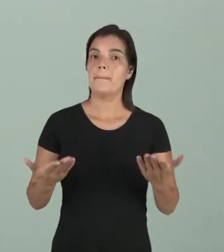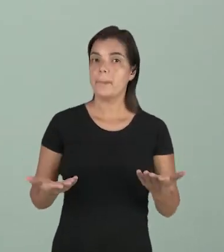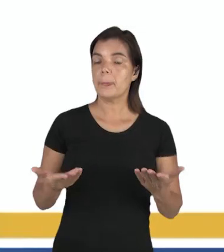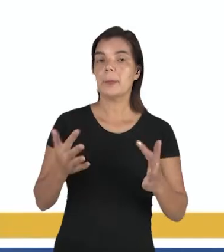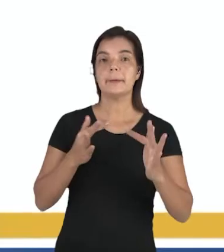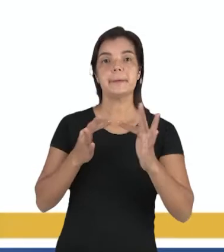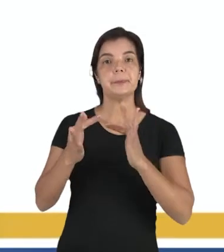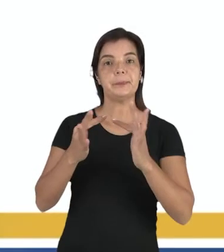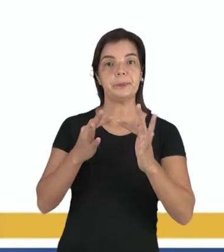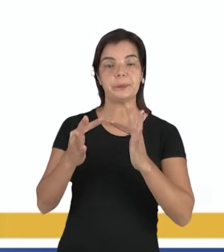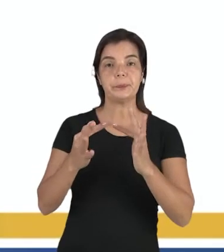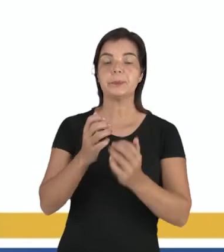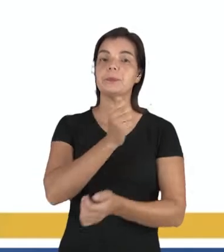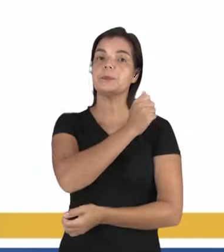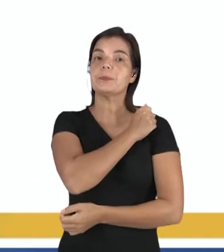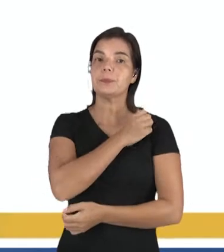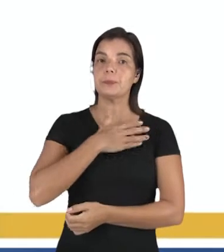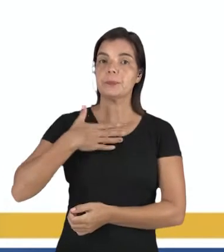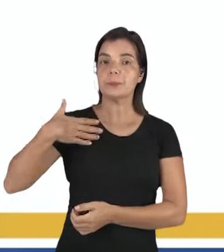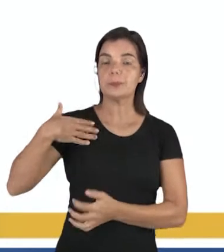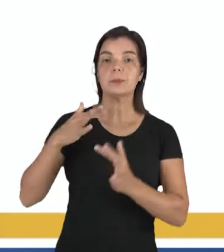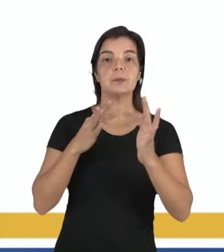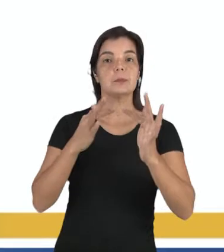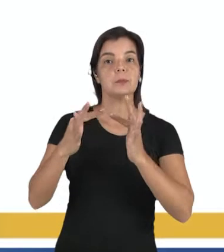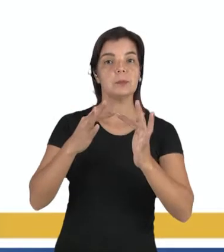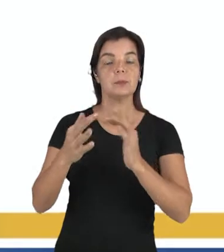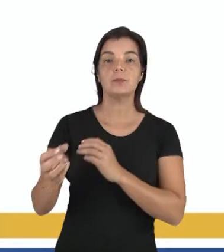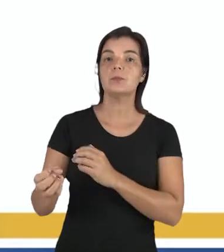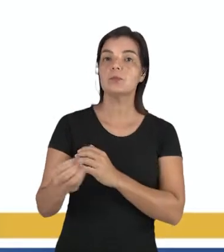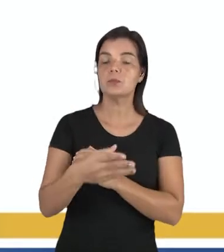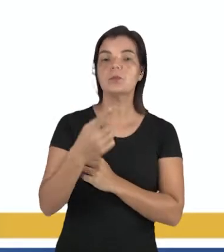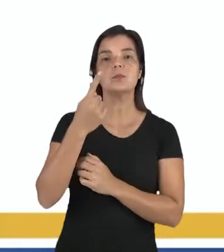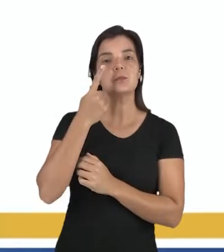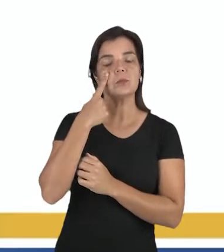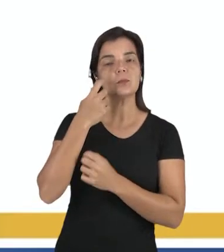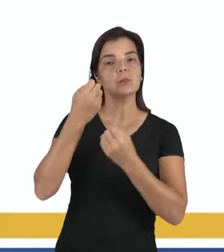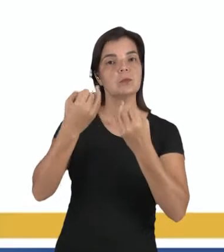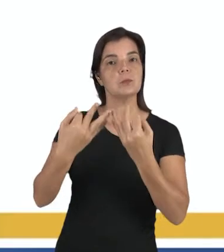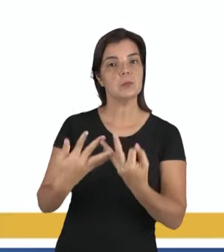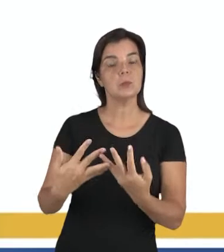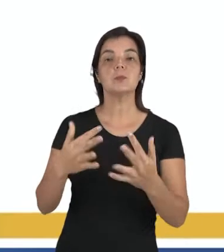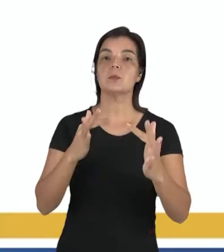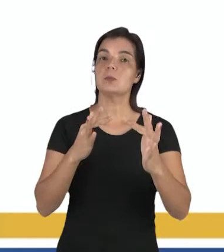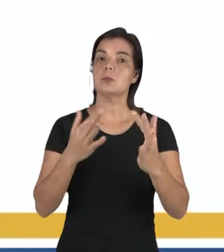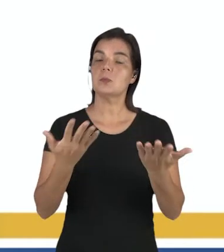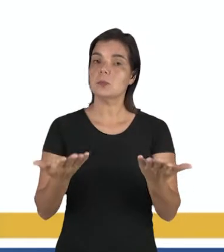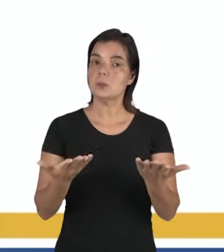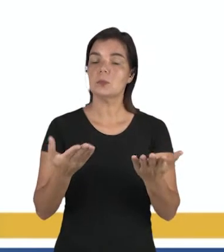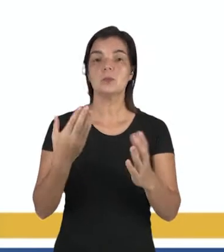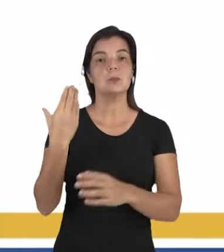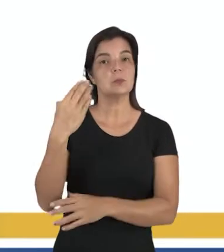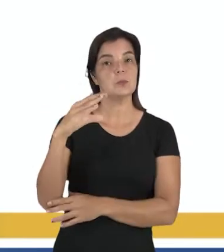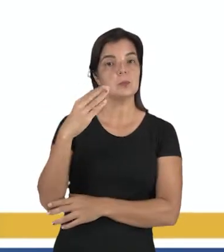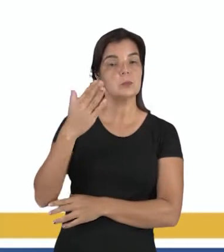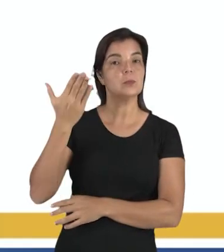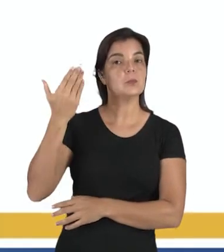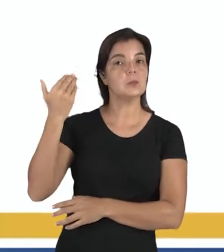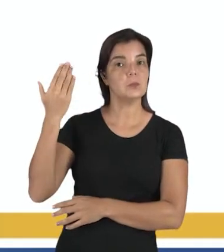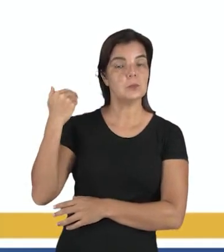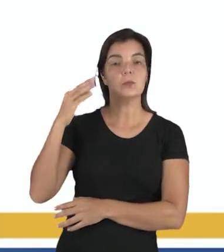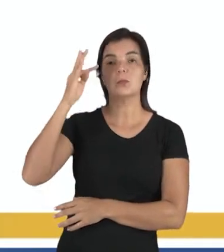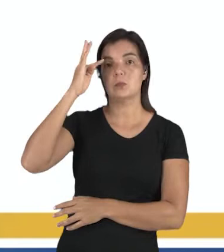na física aristotélica e a física moderna. A gente pode dizer, então, que a ciência antiga ela é